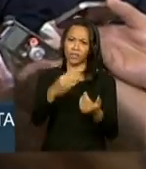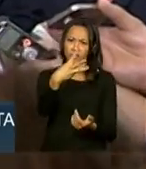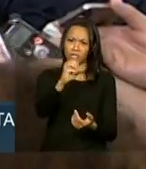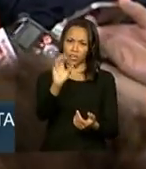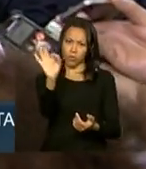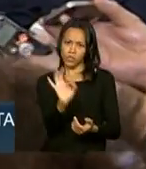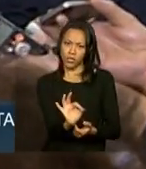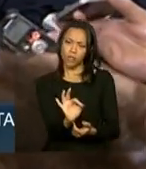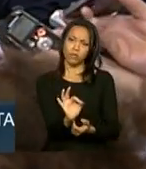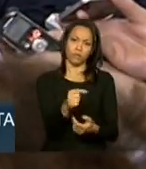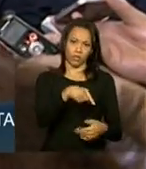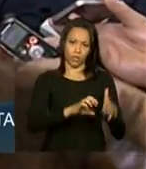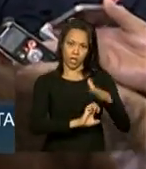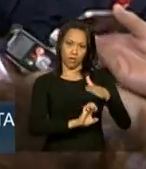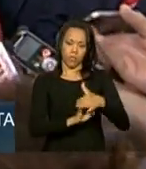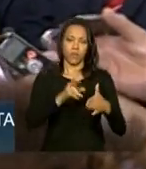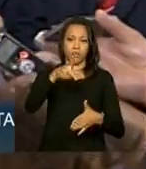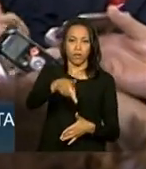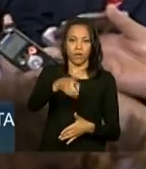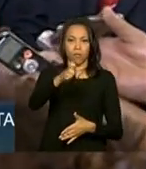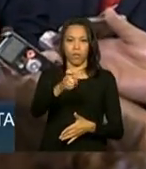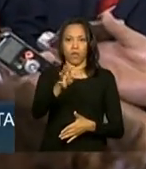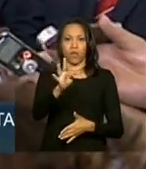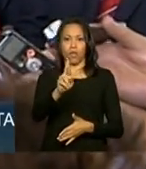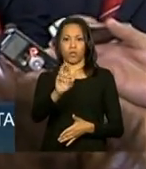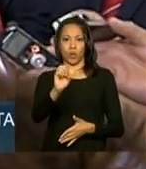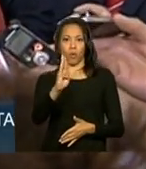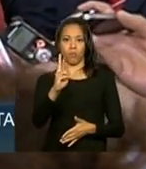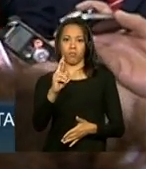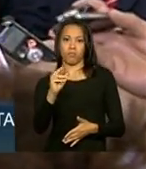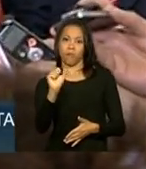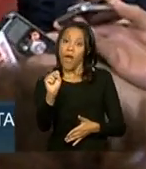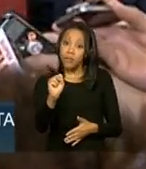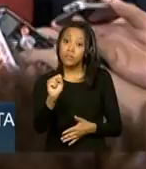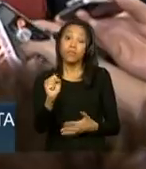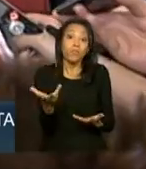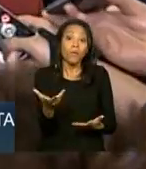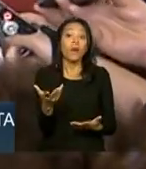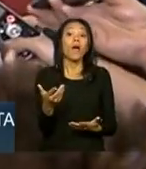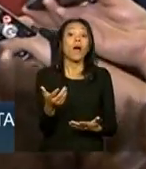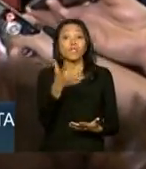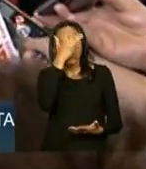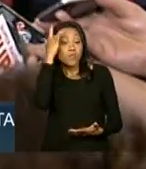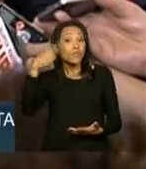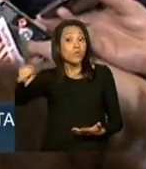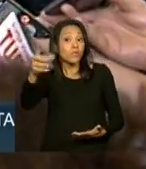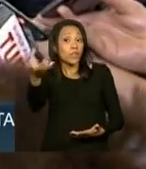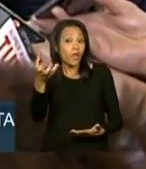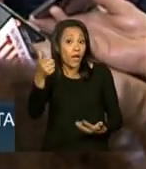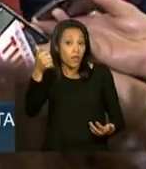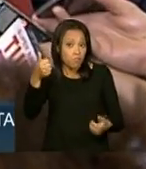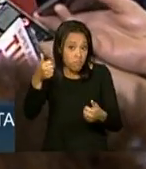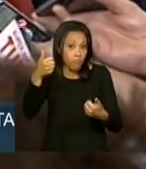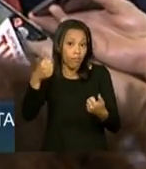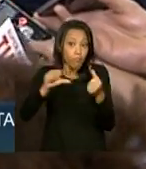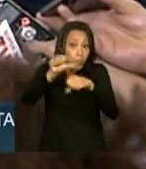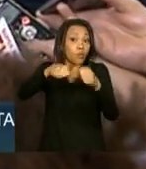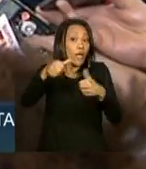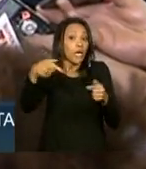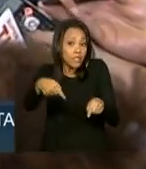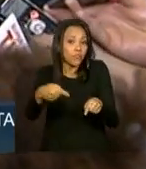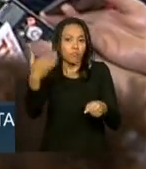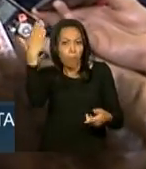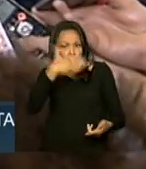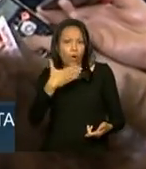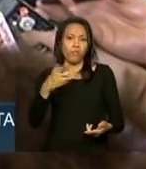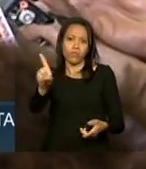Petrobras. Então, aqueles que querem mudar isso, mostrem as suas faces e defendam. Não atribuam